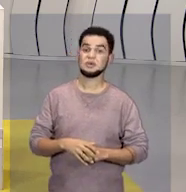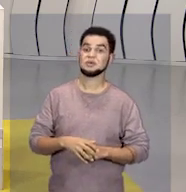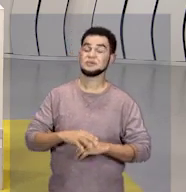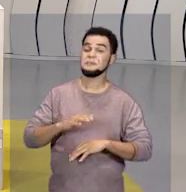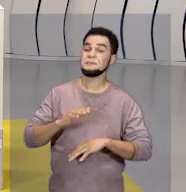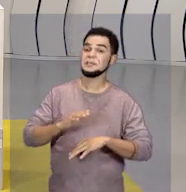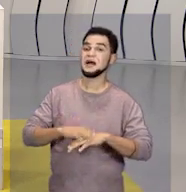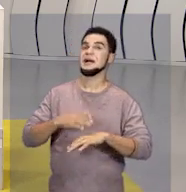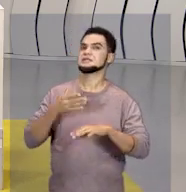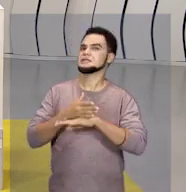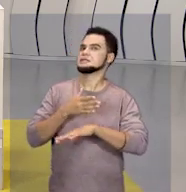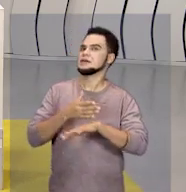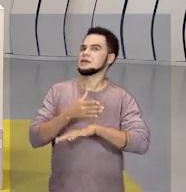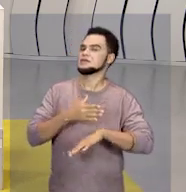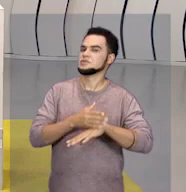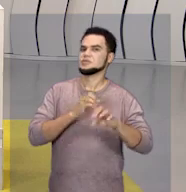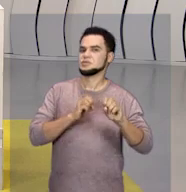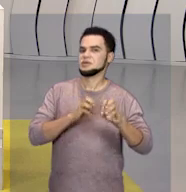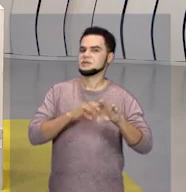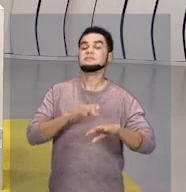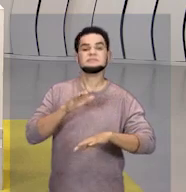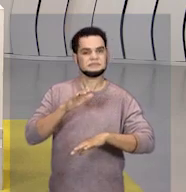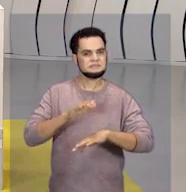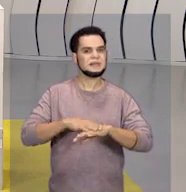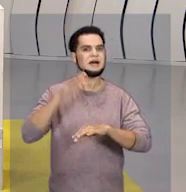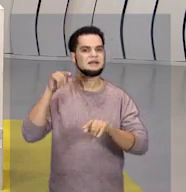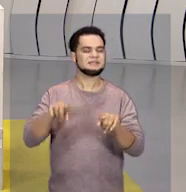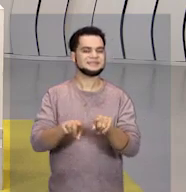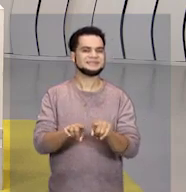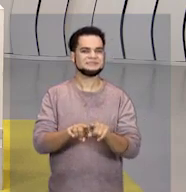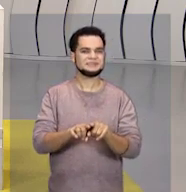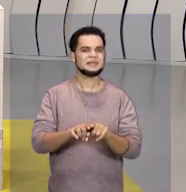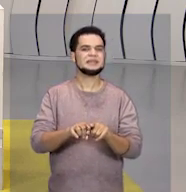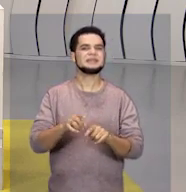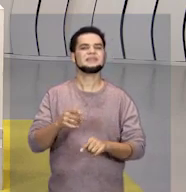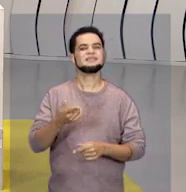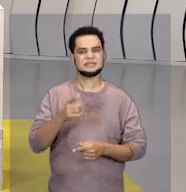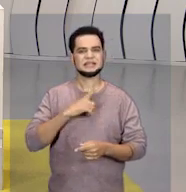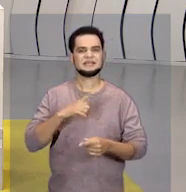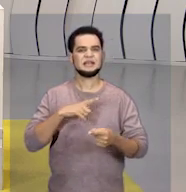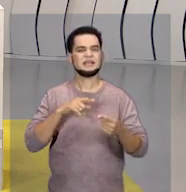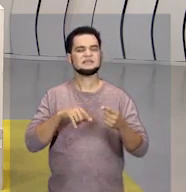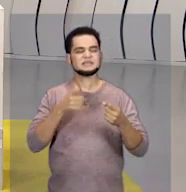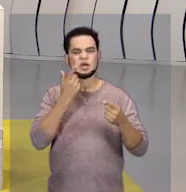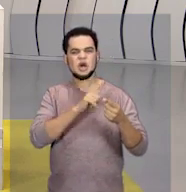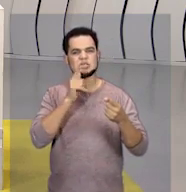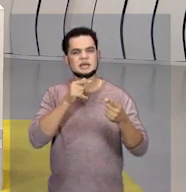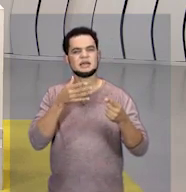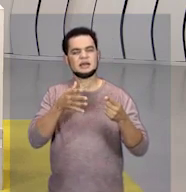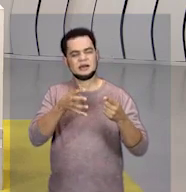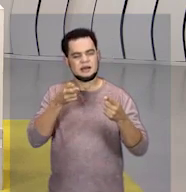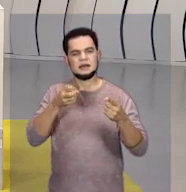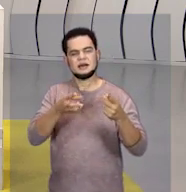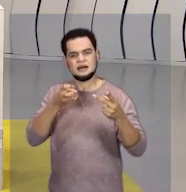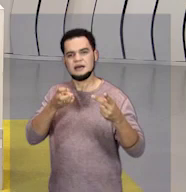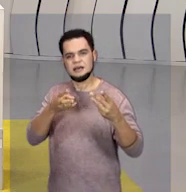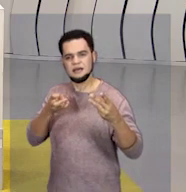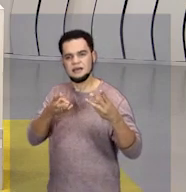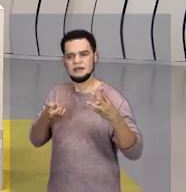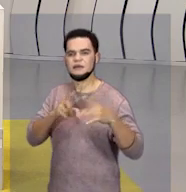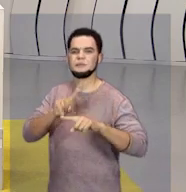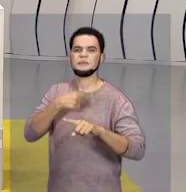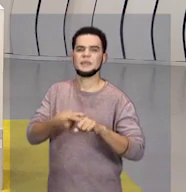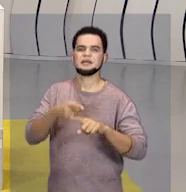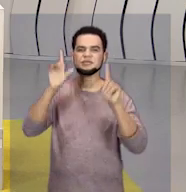à educação, maior também é o seu acesso a esses outros direitos, porque você consegue mobilizar eles